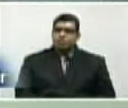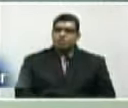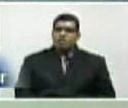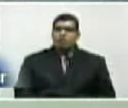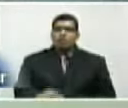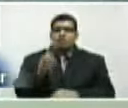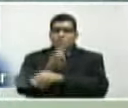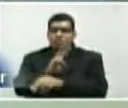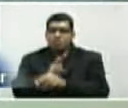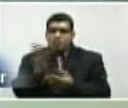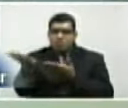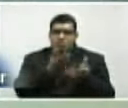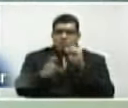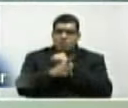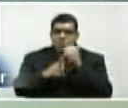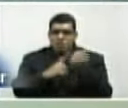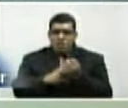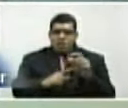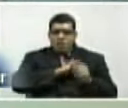de ação social do governo do estado.